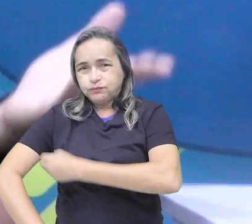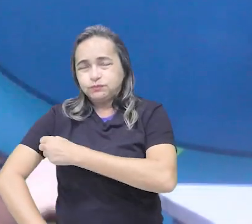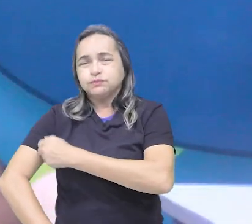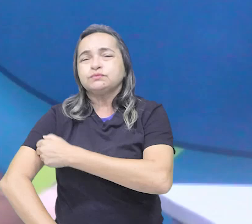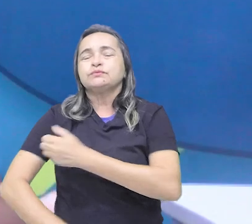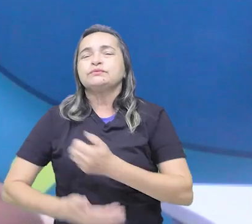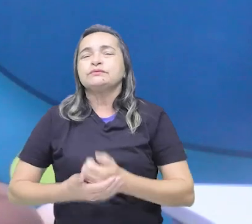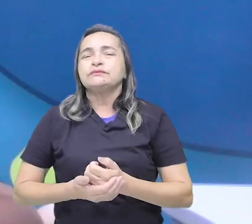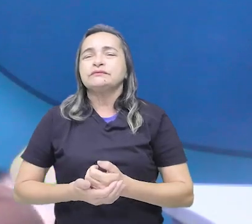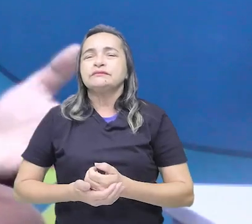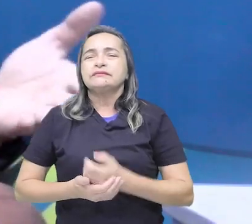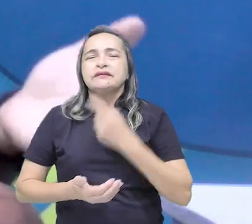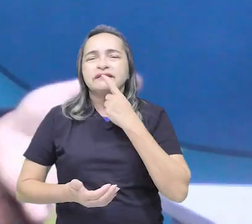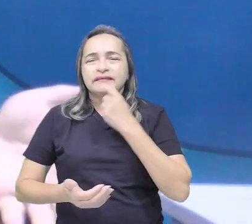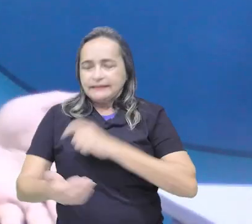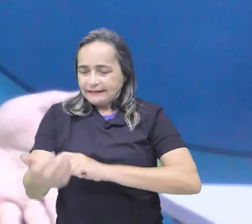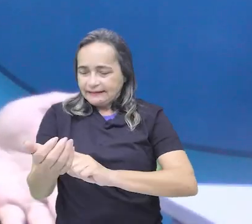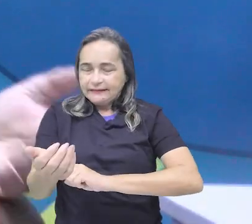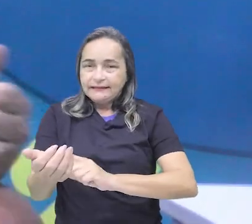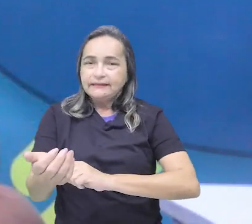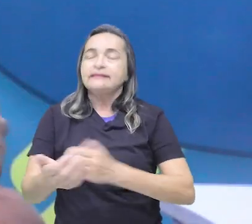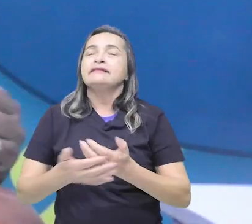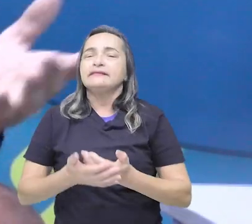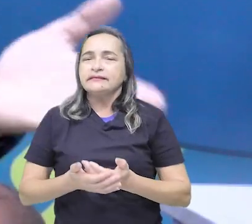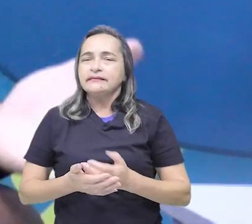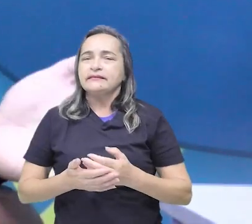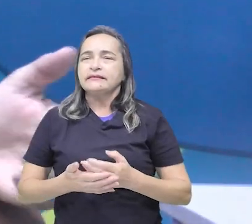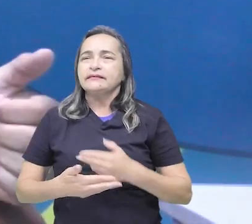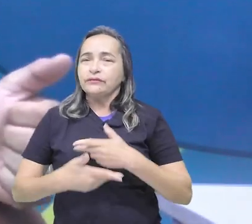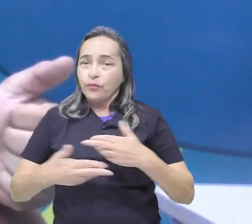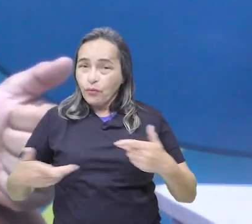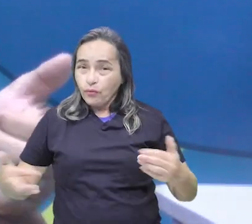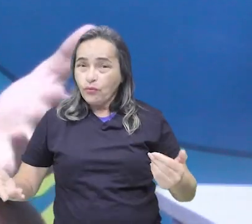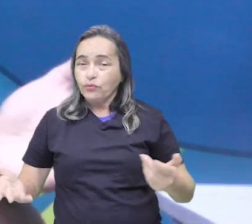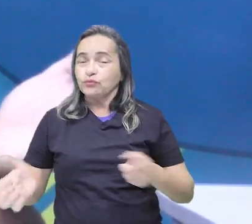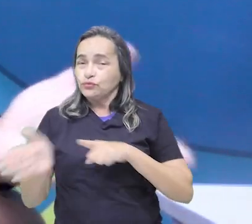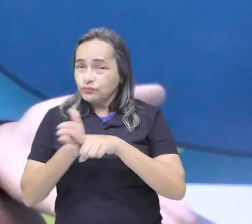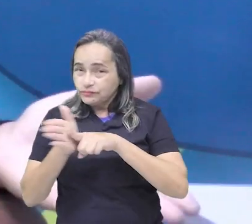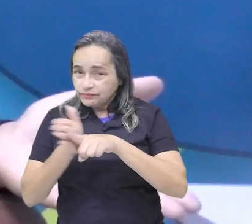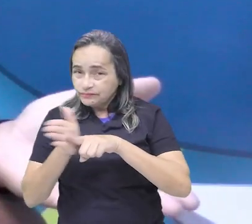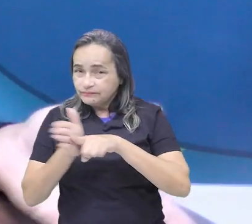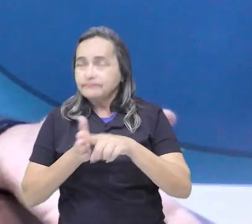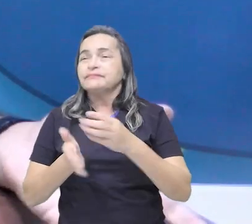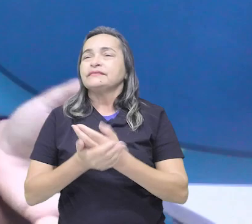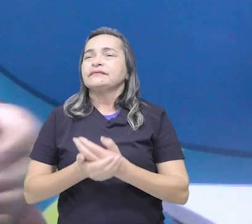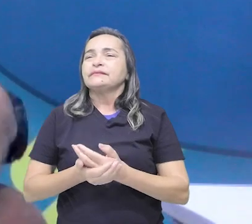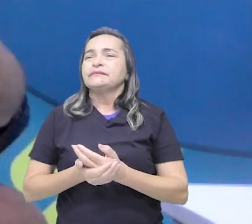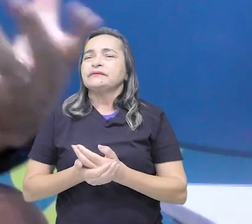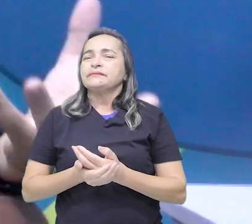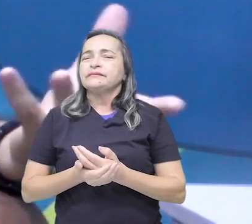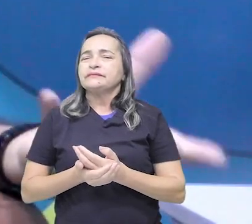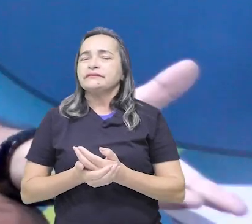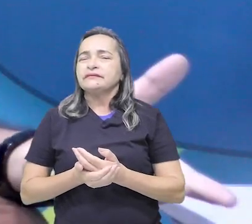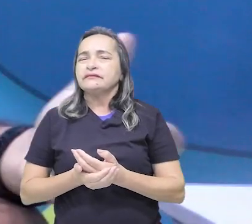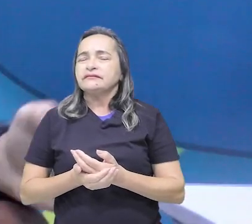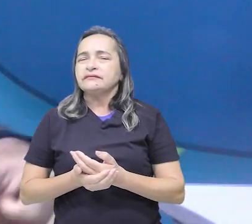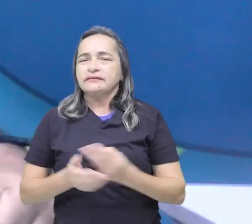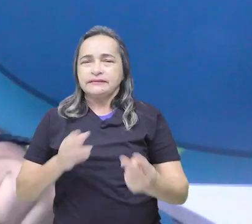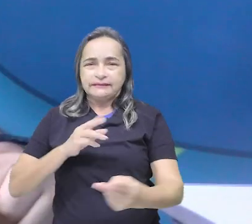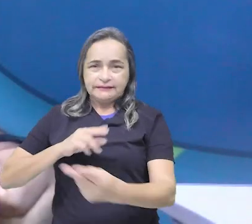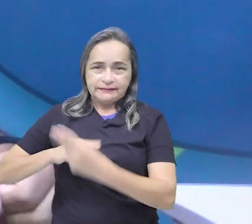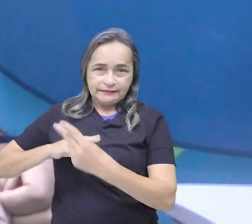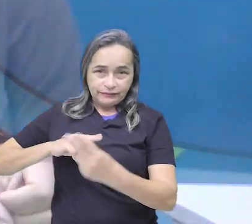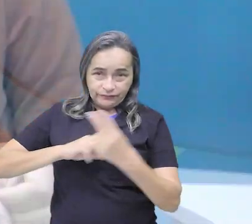mais oportunístico do que uma data como essa, em que o homem vai procurar cuidar da saúde da sua próstata, cuidar da sua saúde orgânica como um